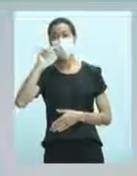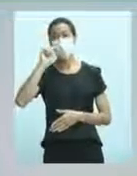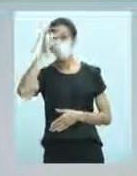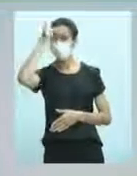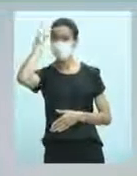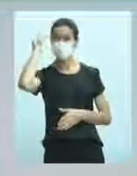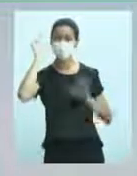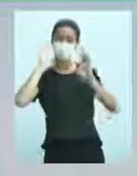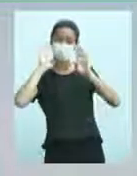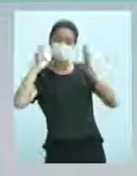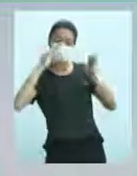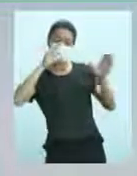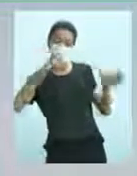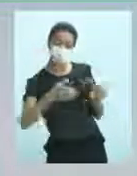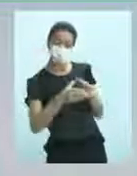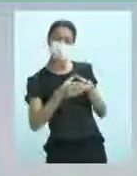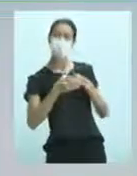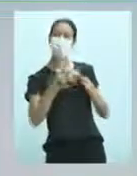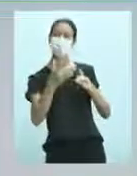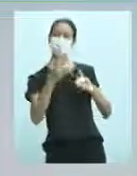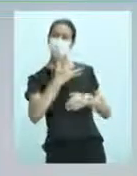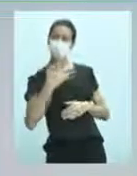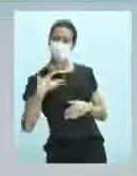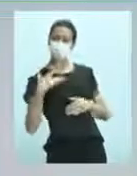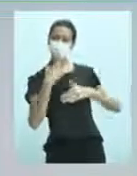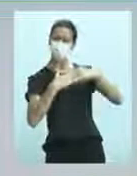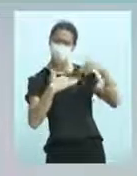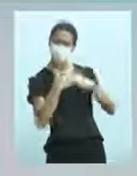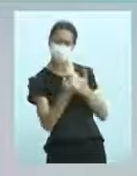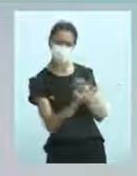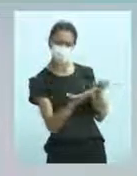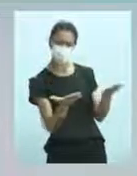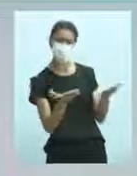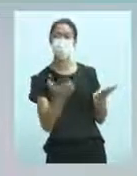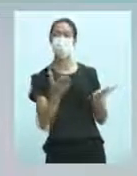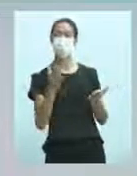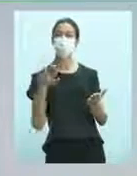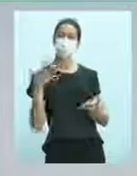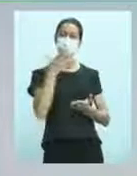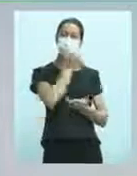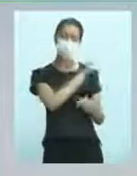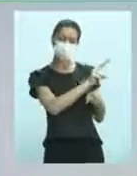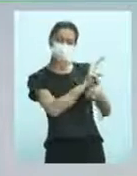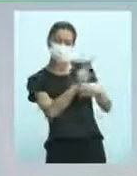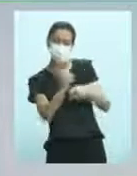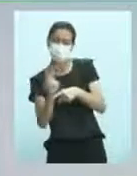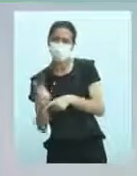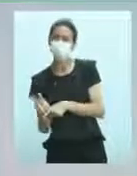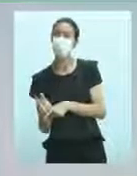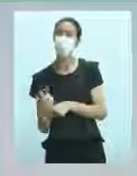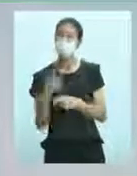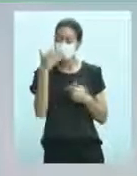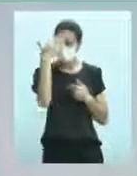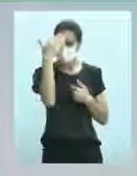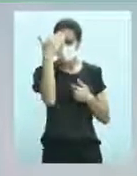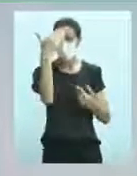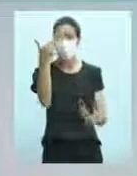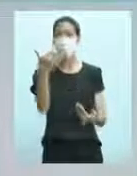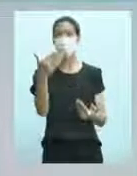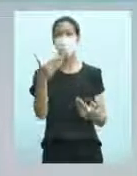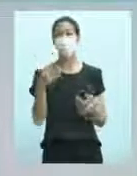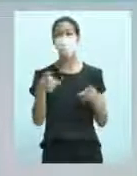saúde que tem de voltar da sua vida para o atendimento a vida de todos os sul-mato-grossenses